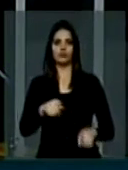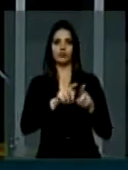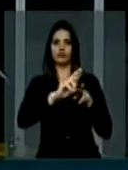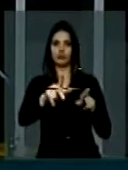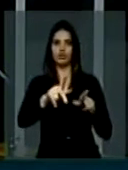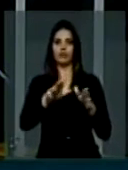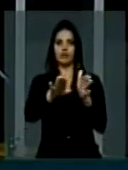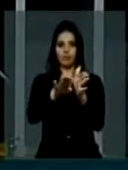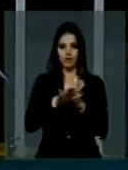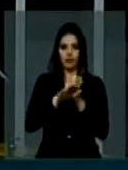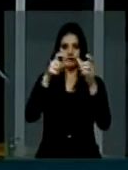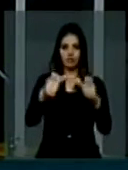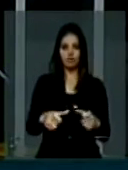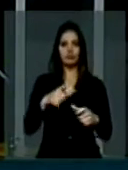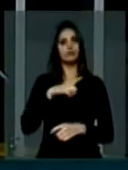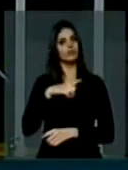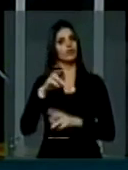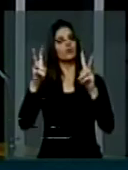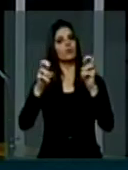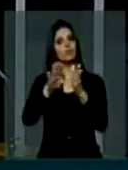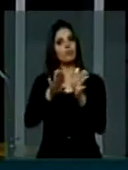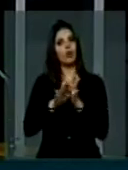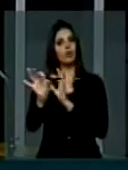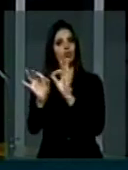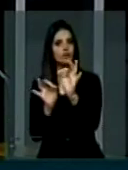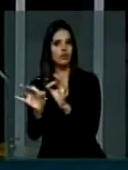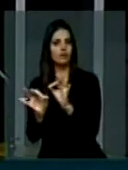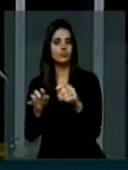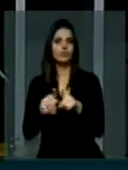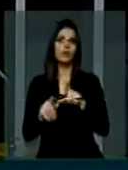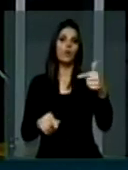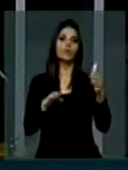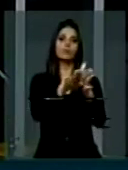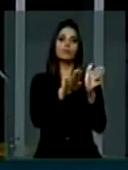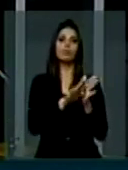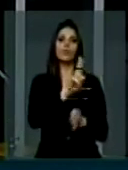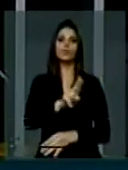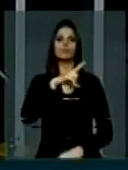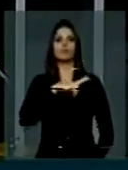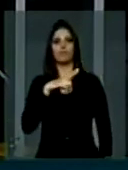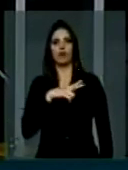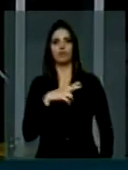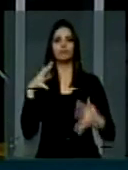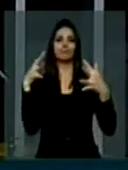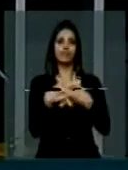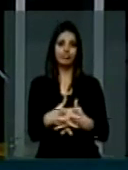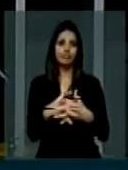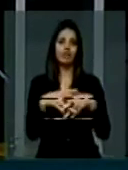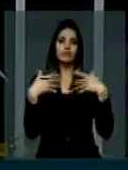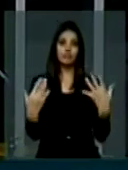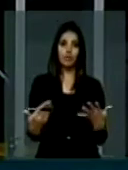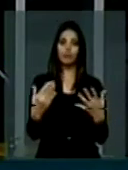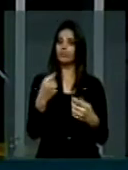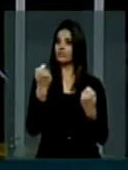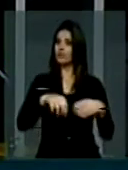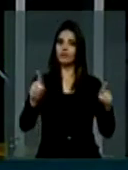entre terminais localizados nos chamados portos organizados e aqueles de uso privado. Diante do que, não